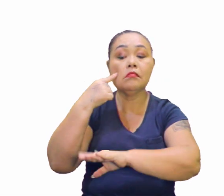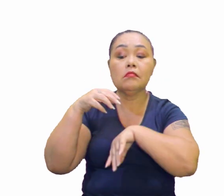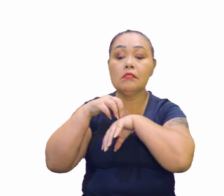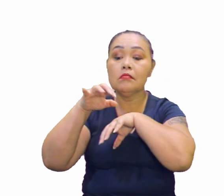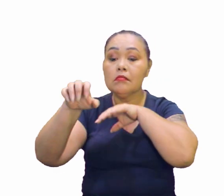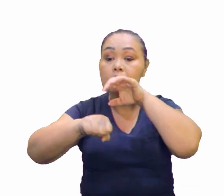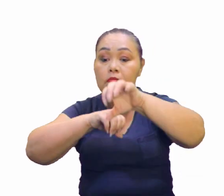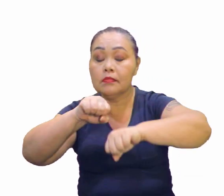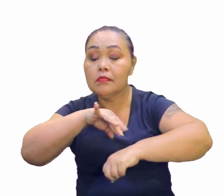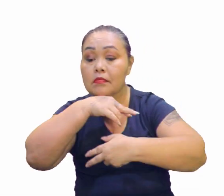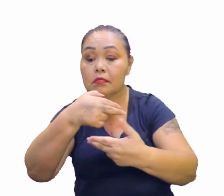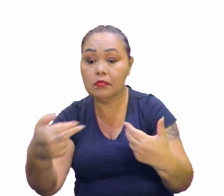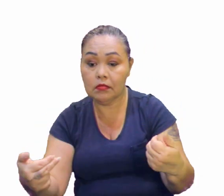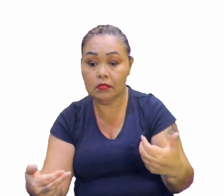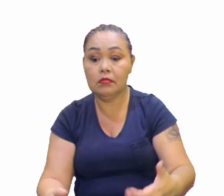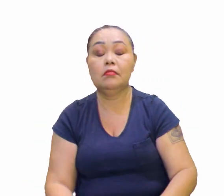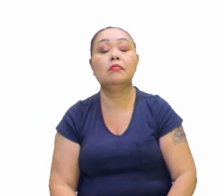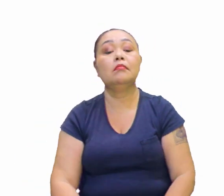predatório.